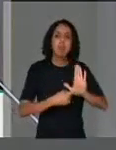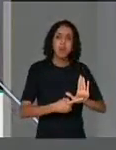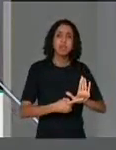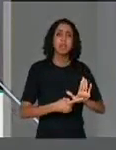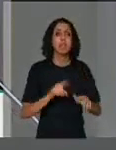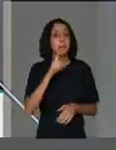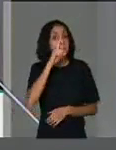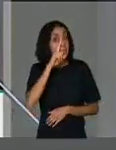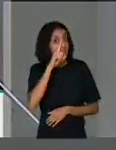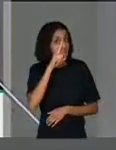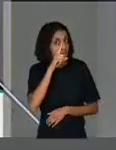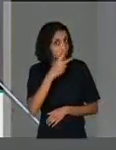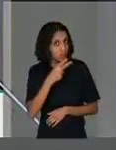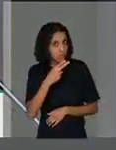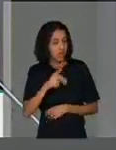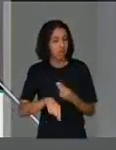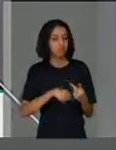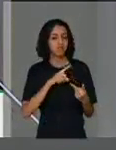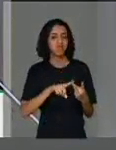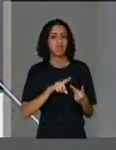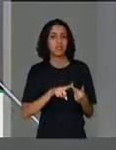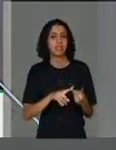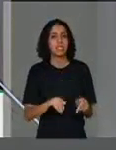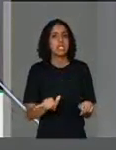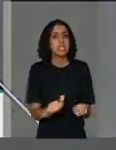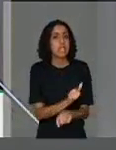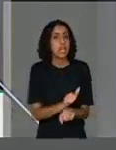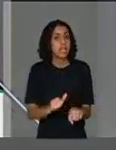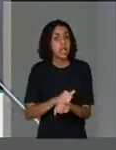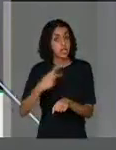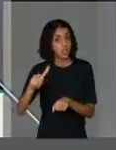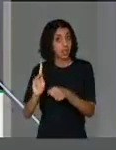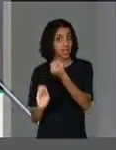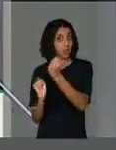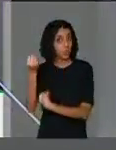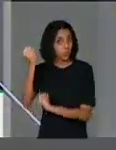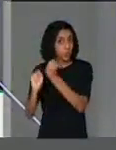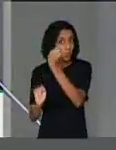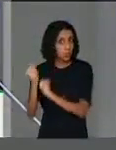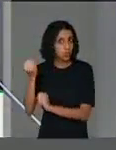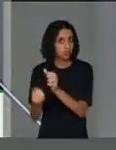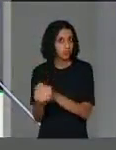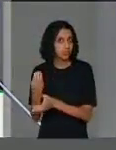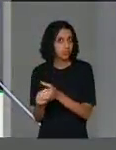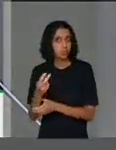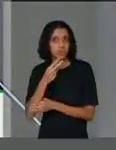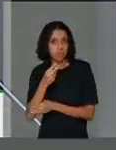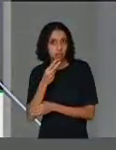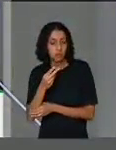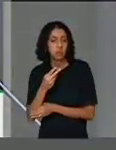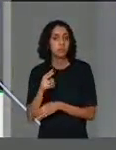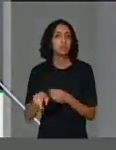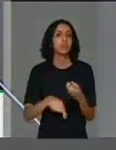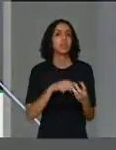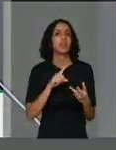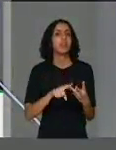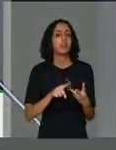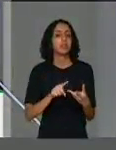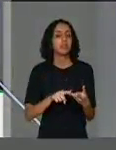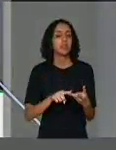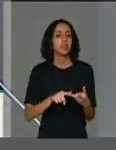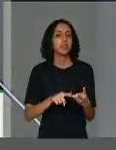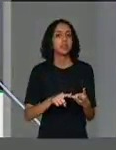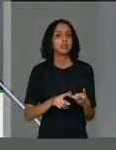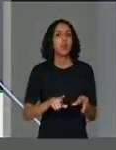tabaco, as estratégias da indústria do tabaco e as ações da